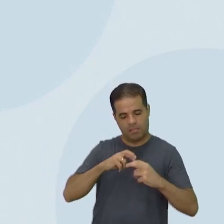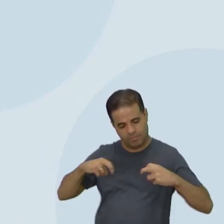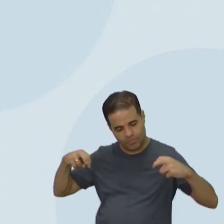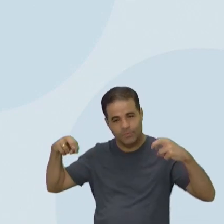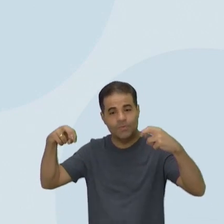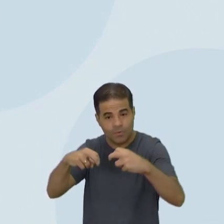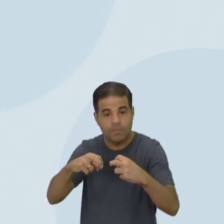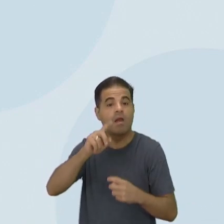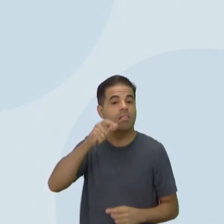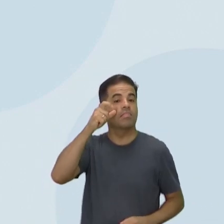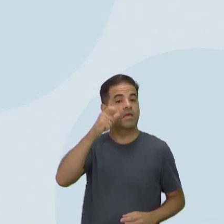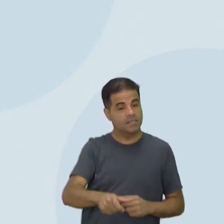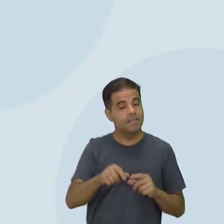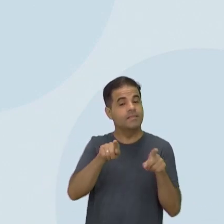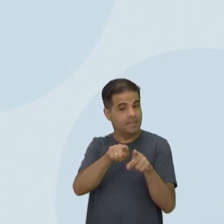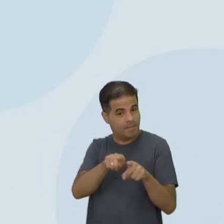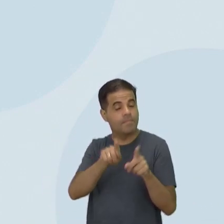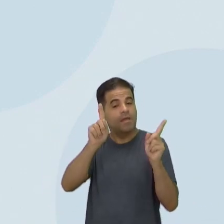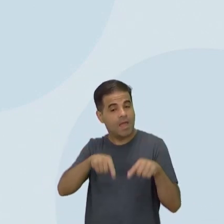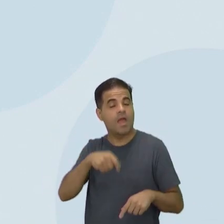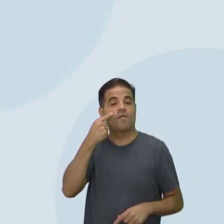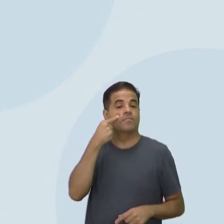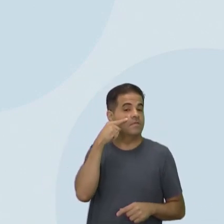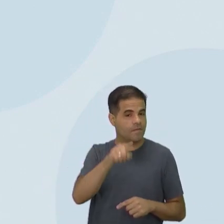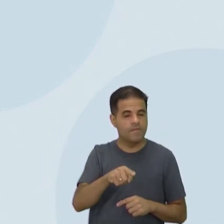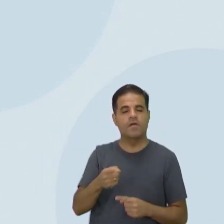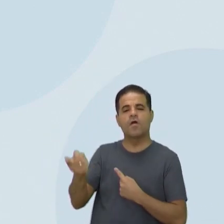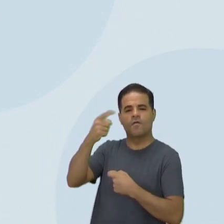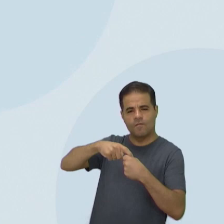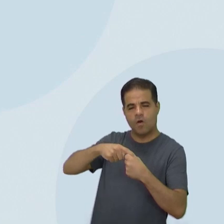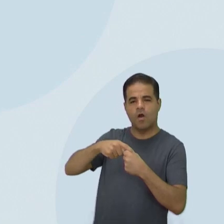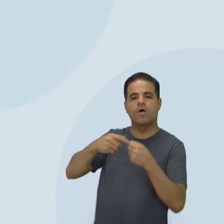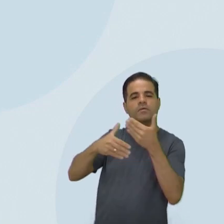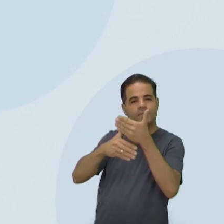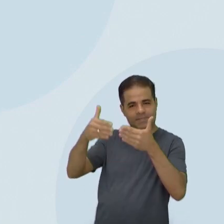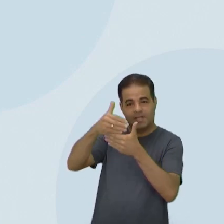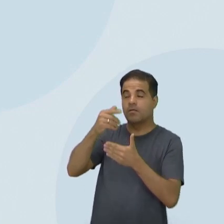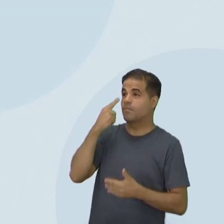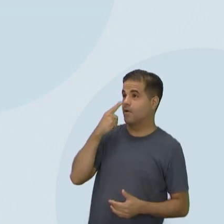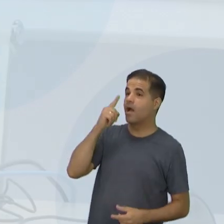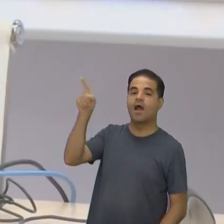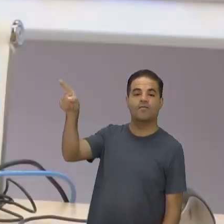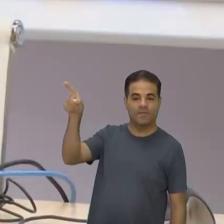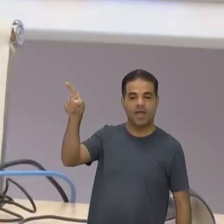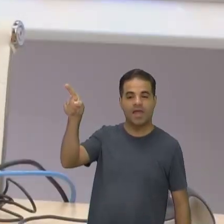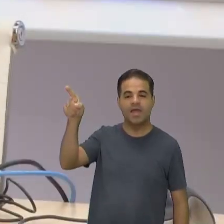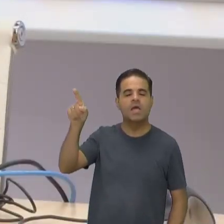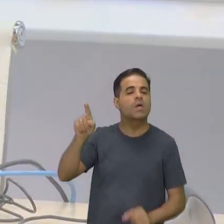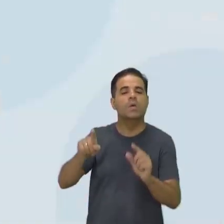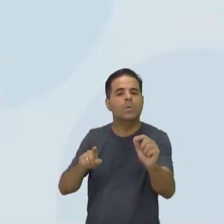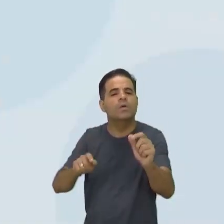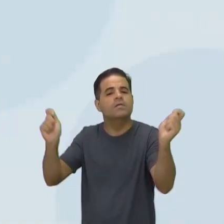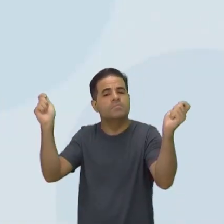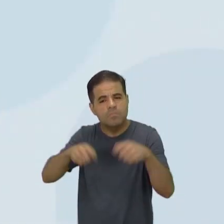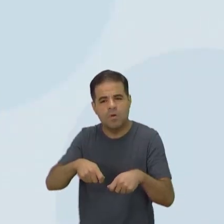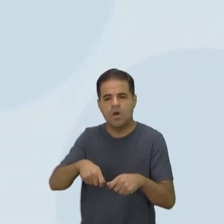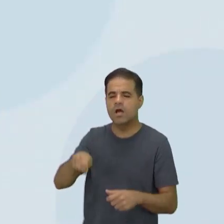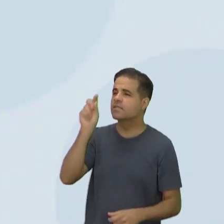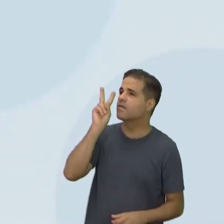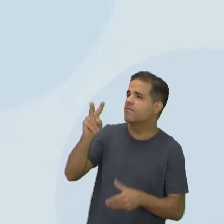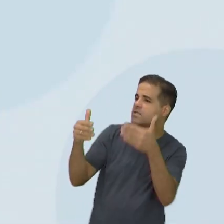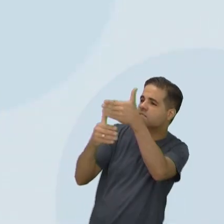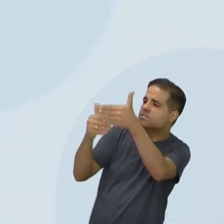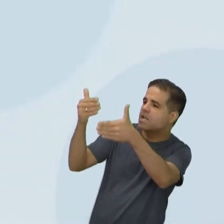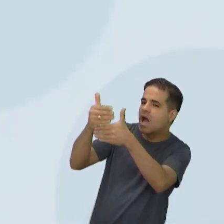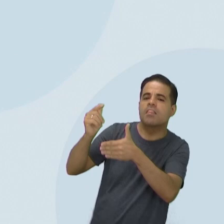É interessante também, se você... volta para mim um slide, por favor. Vocês podem ver aí nesse